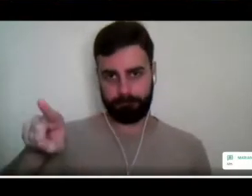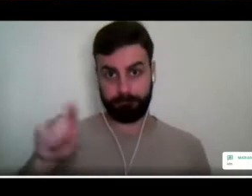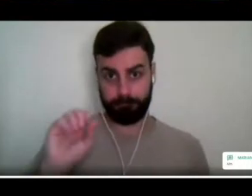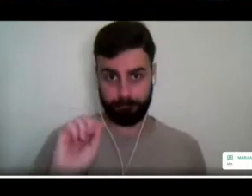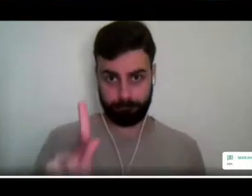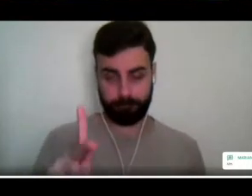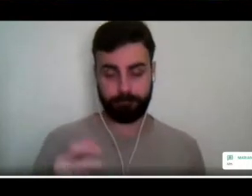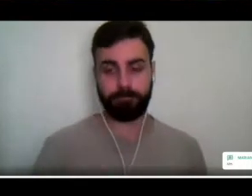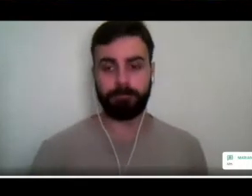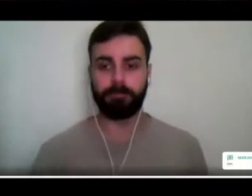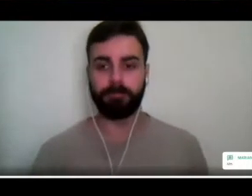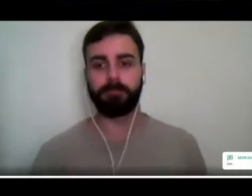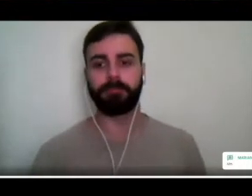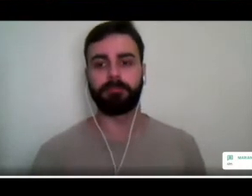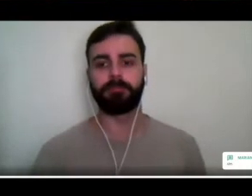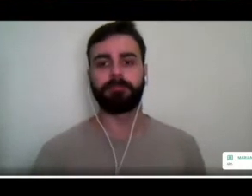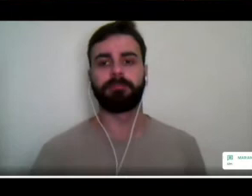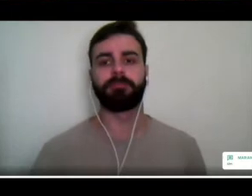Beleza.